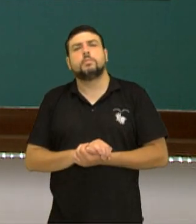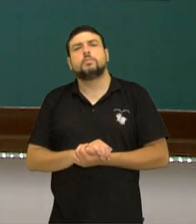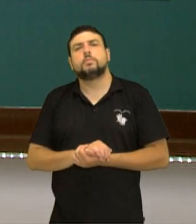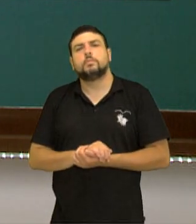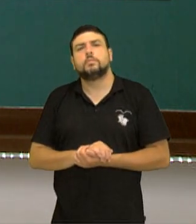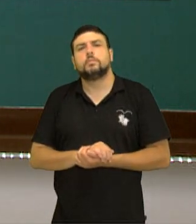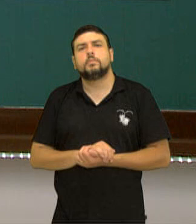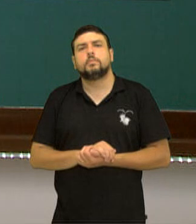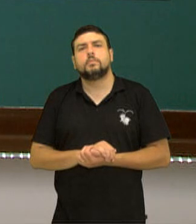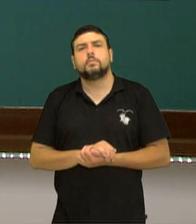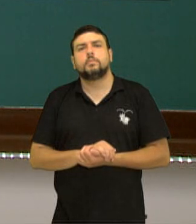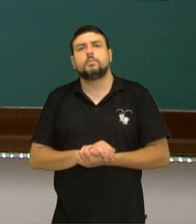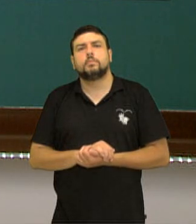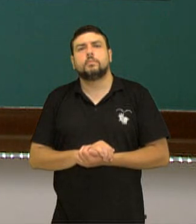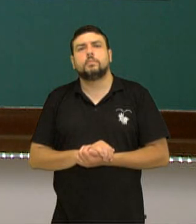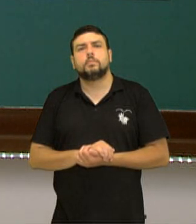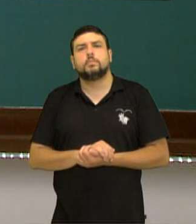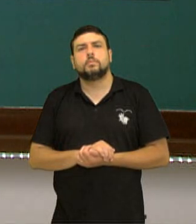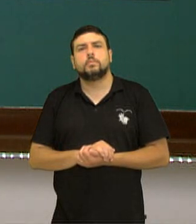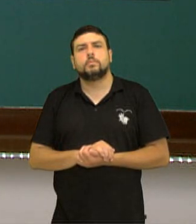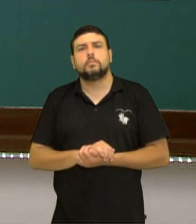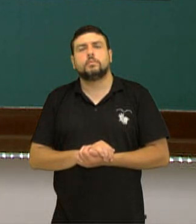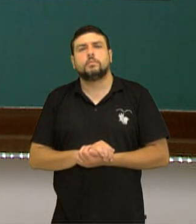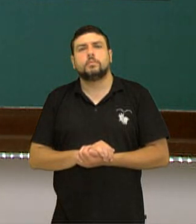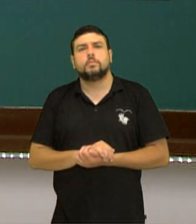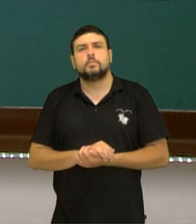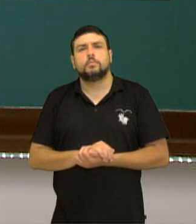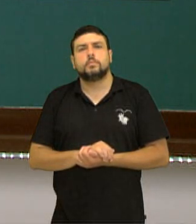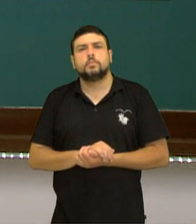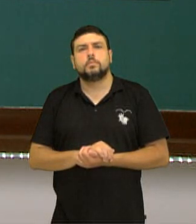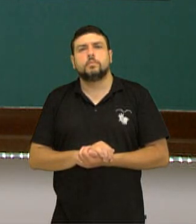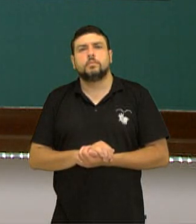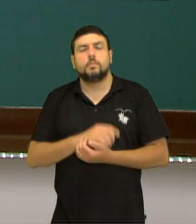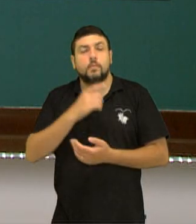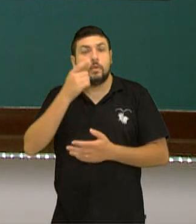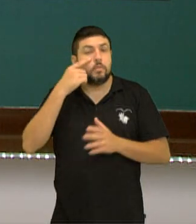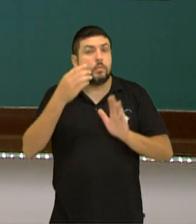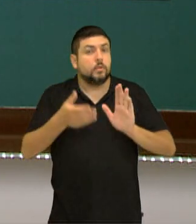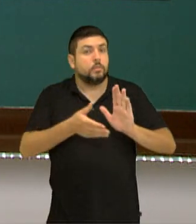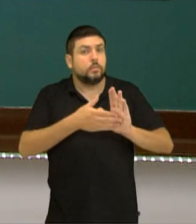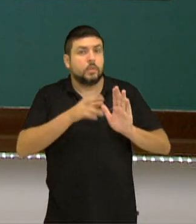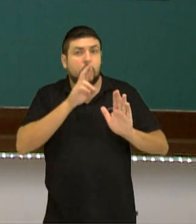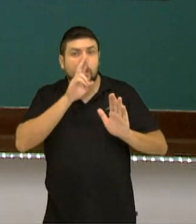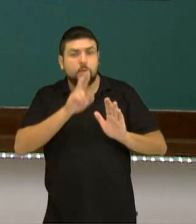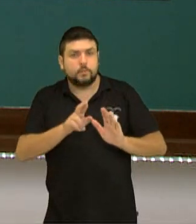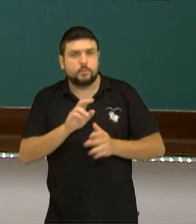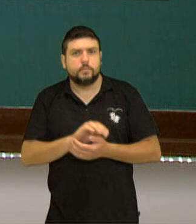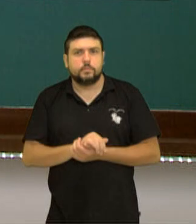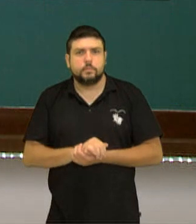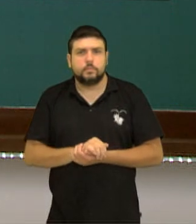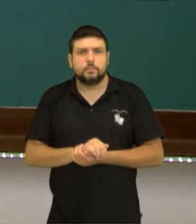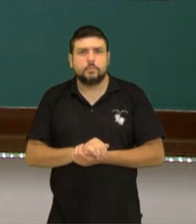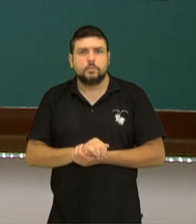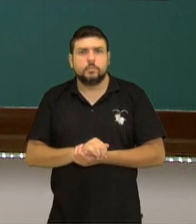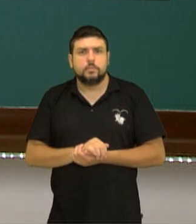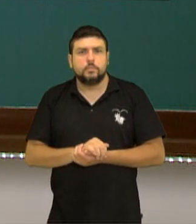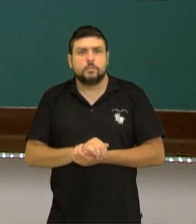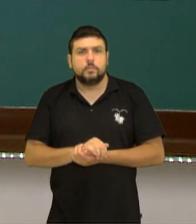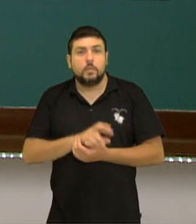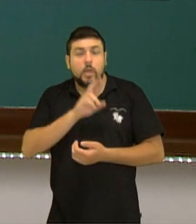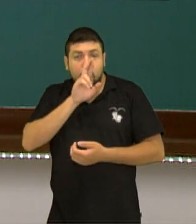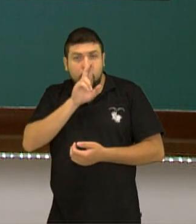fazer? Vamos ver aqui, ó, uma possível resposta. She should study harder. Ela deveria